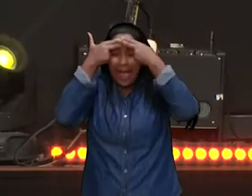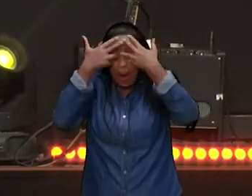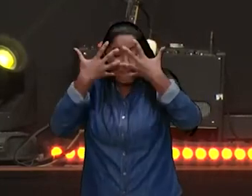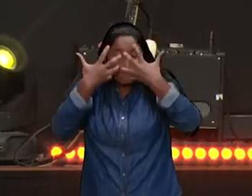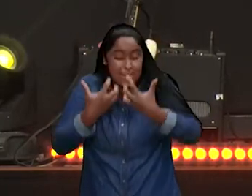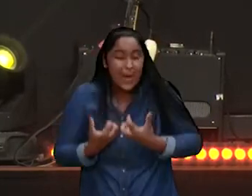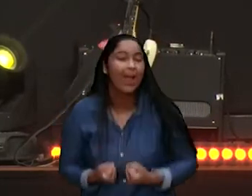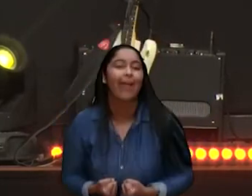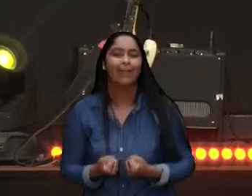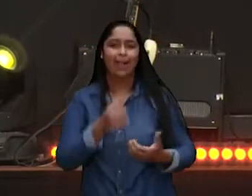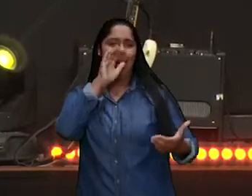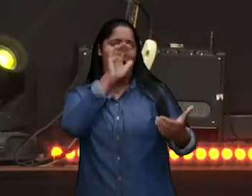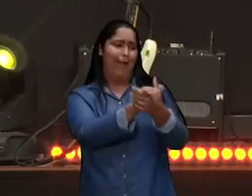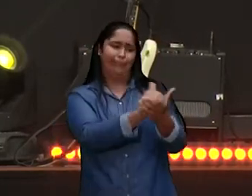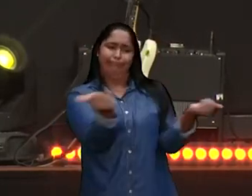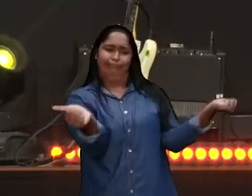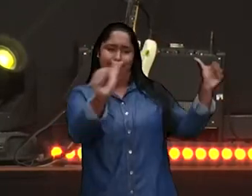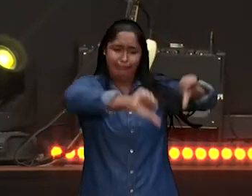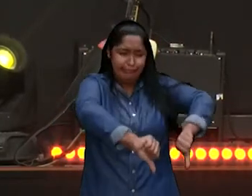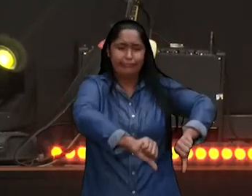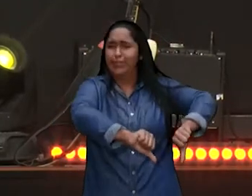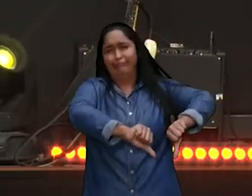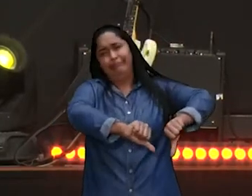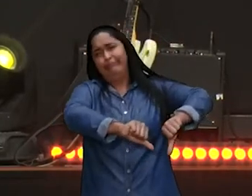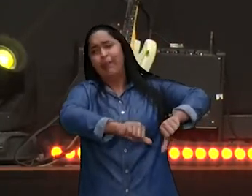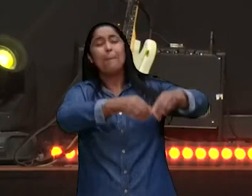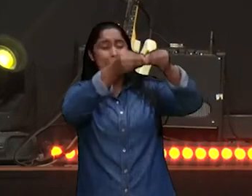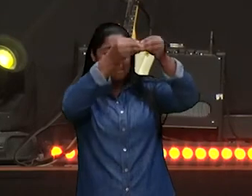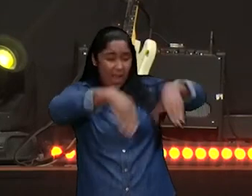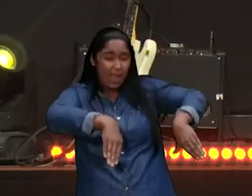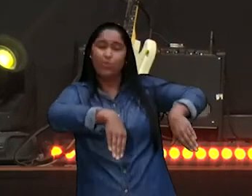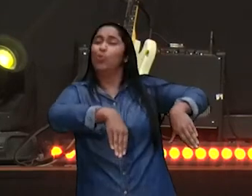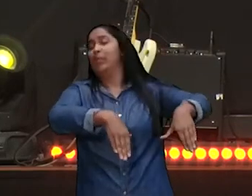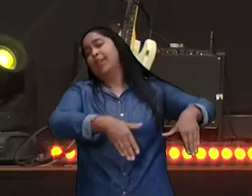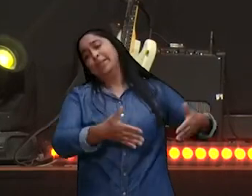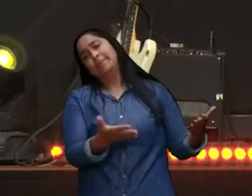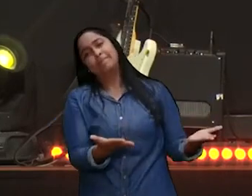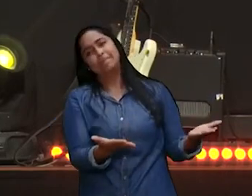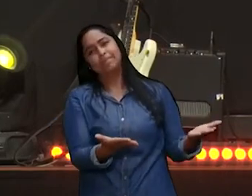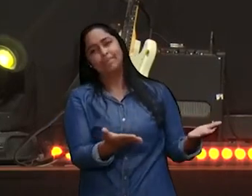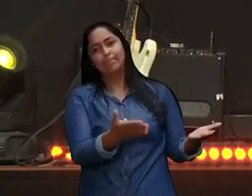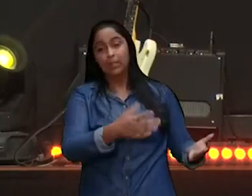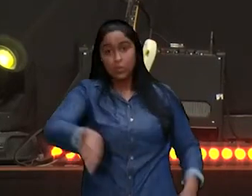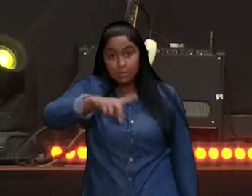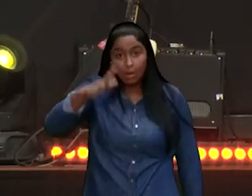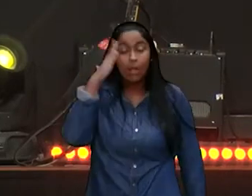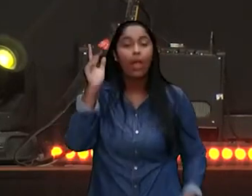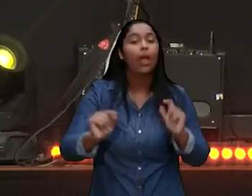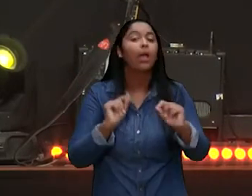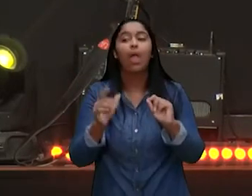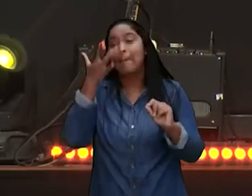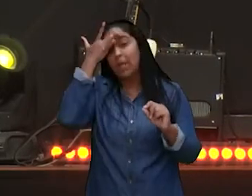casamento pode prejudicar a minha vida Antes de casar você sabe que eu com as pessoas não dão no corpo o casamento